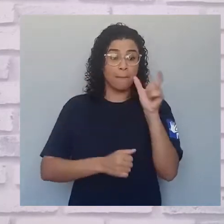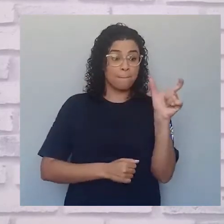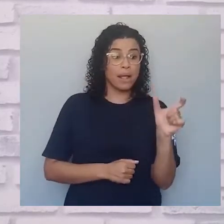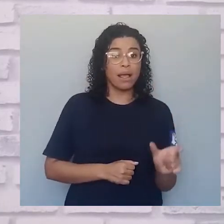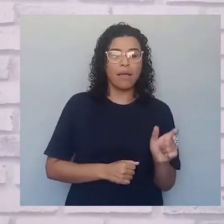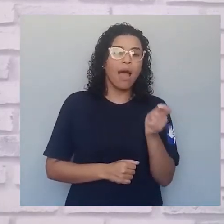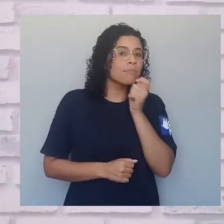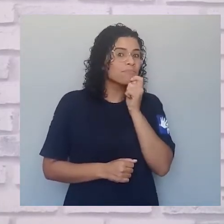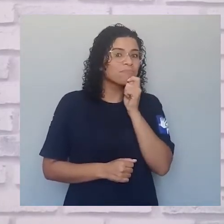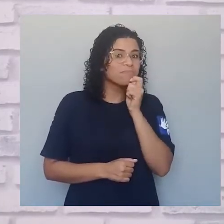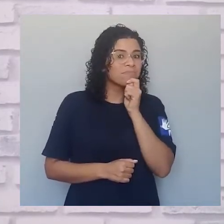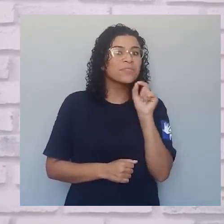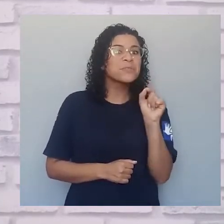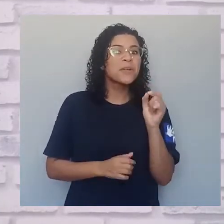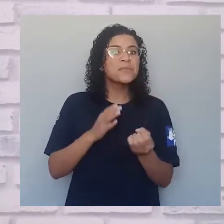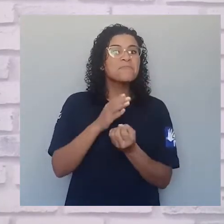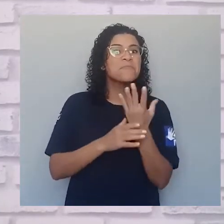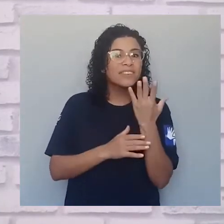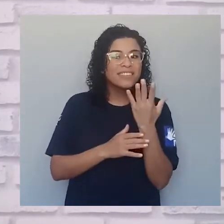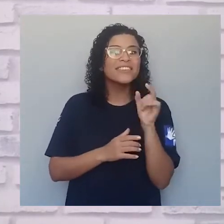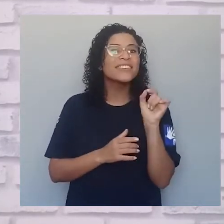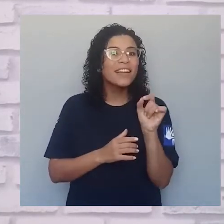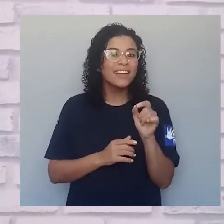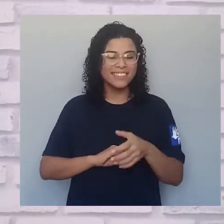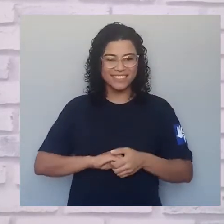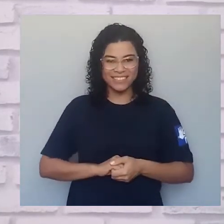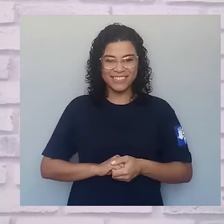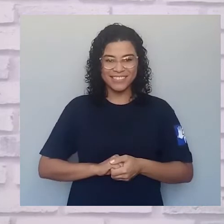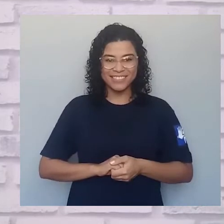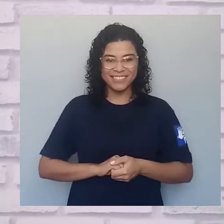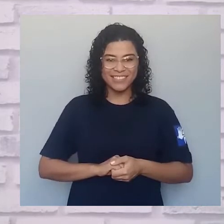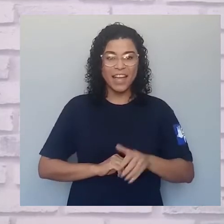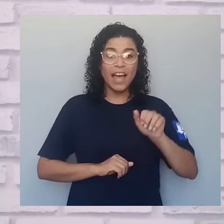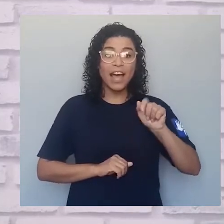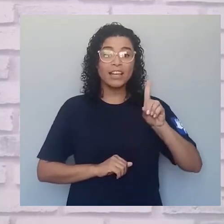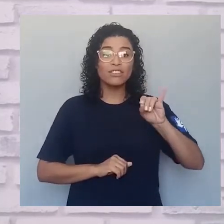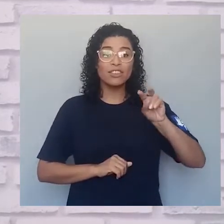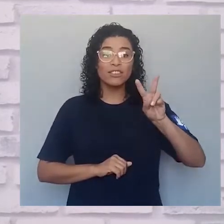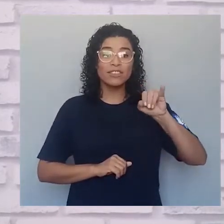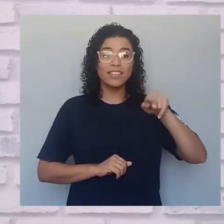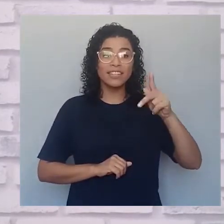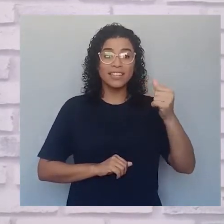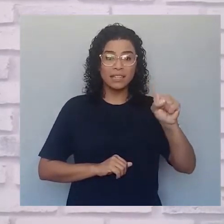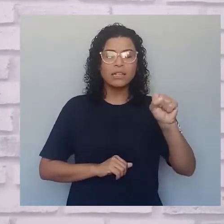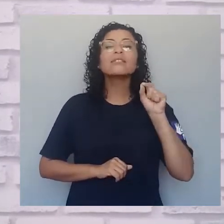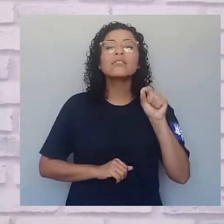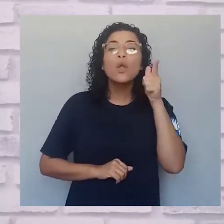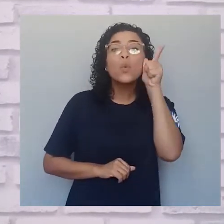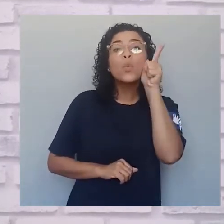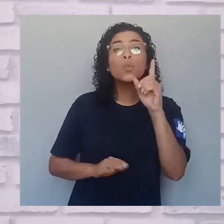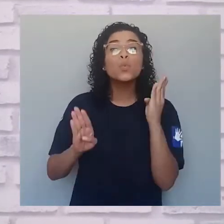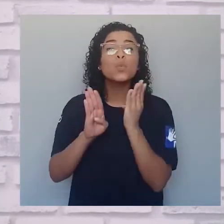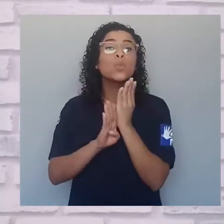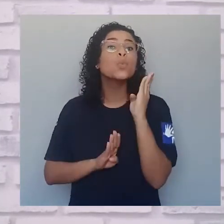palavras que ainda não apareceu no nosso programa, sabe qual é? Adivinhas! Quem aí consegue